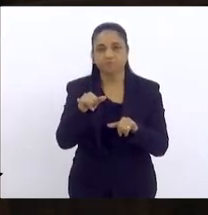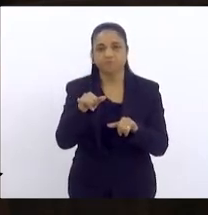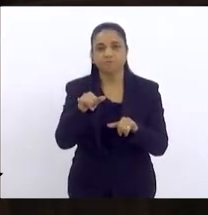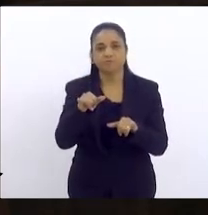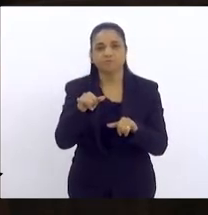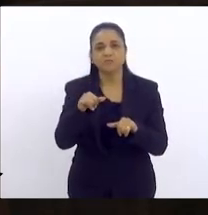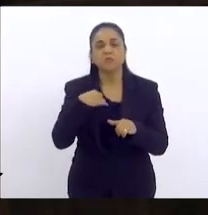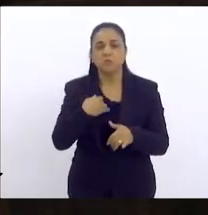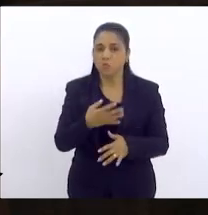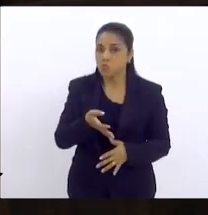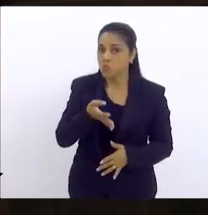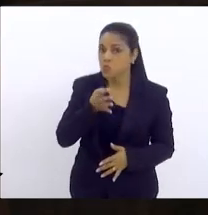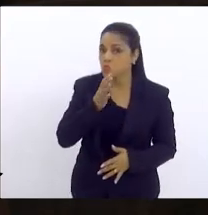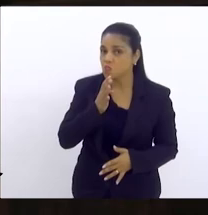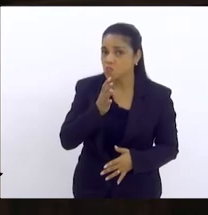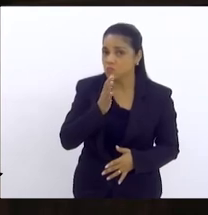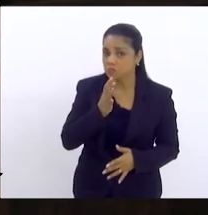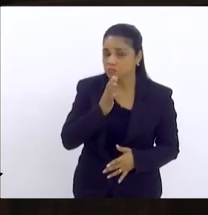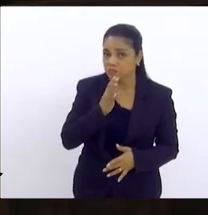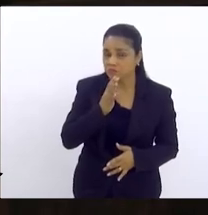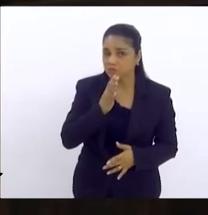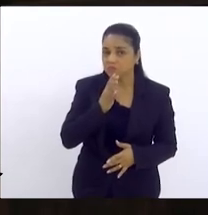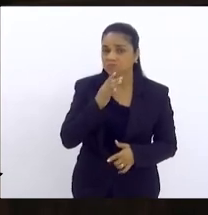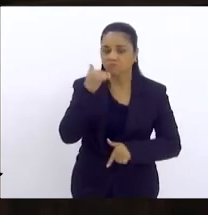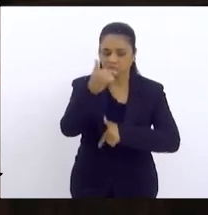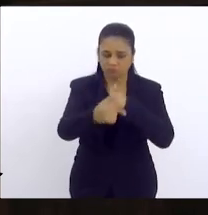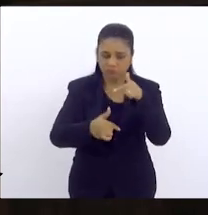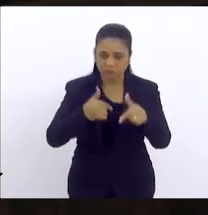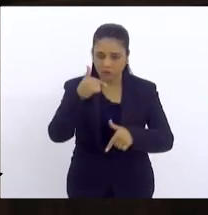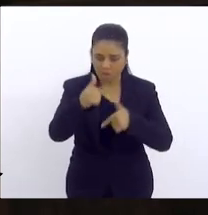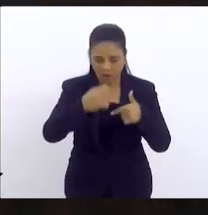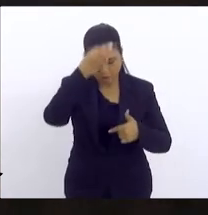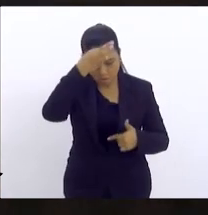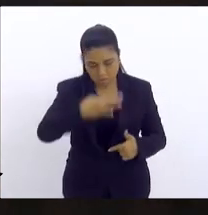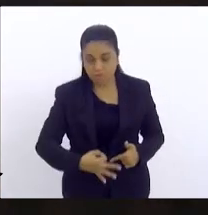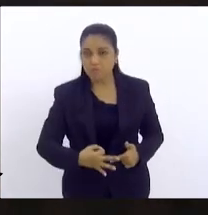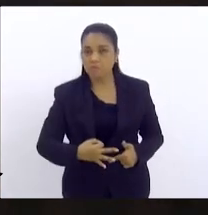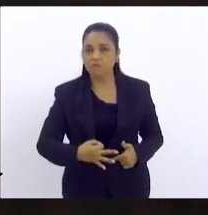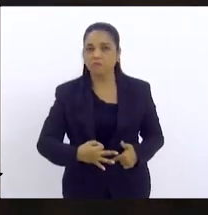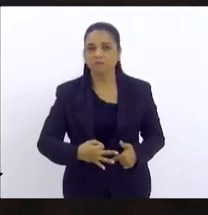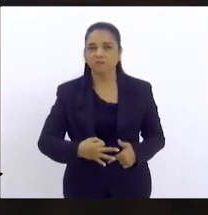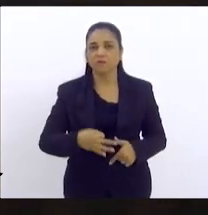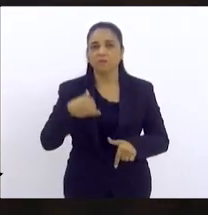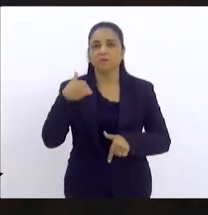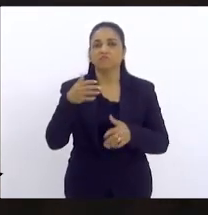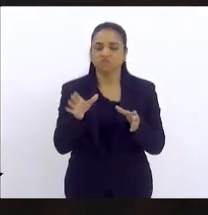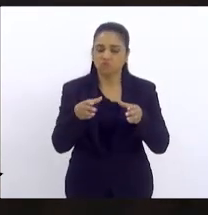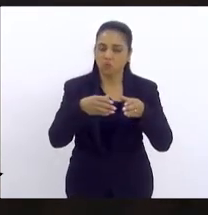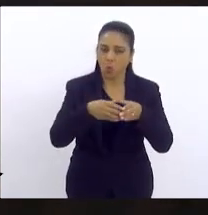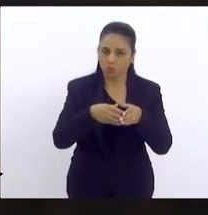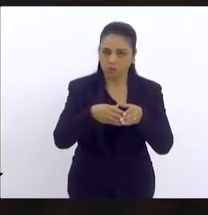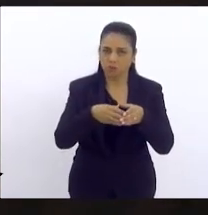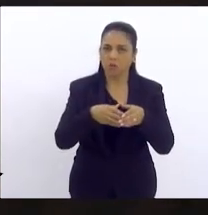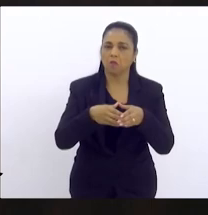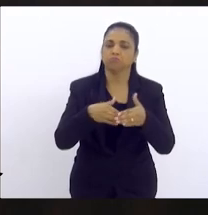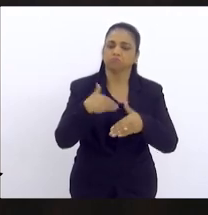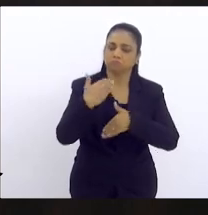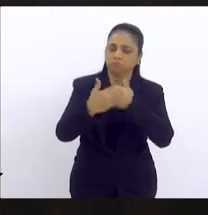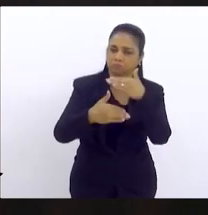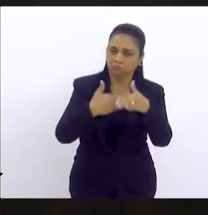reconhecimento a esses trabalhos que estão sendo desenvolvidos aqui por essa comissão e